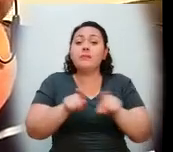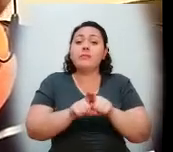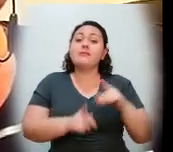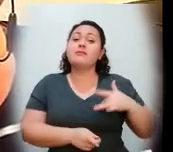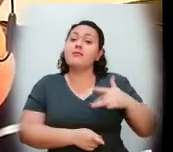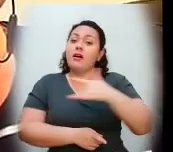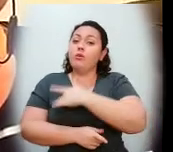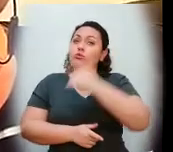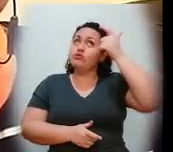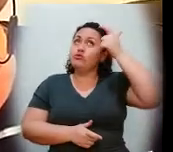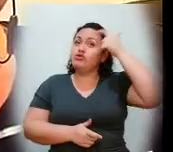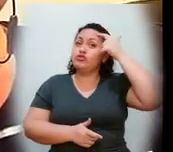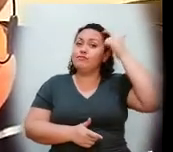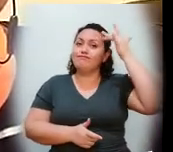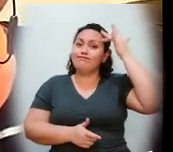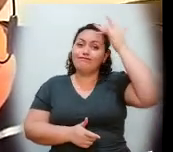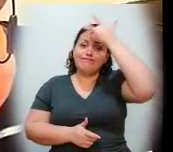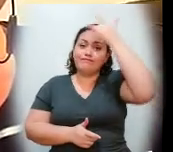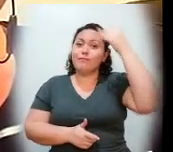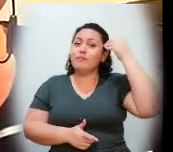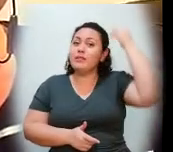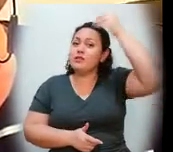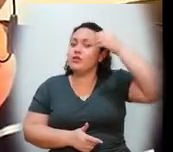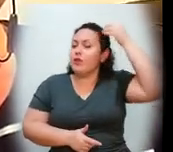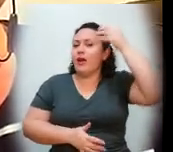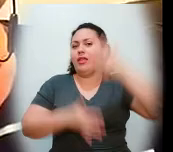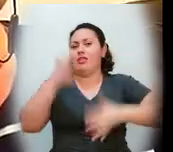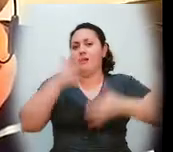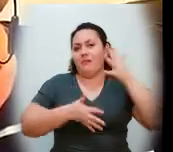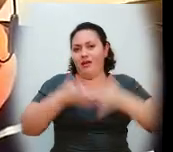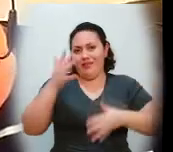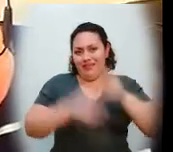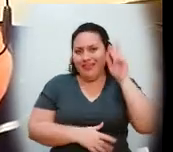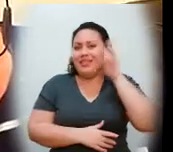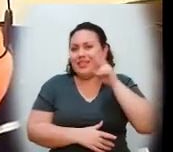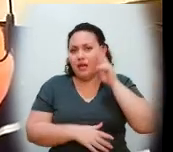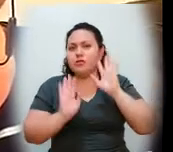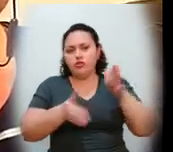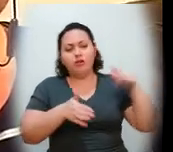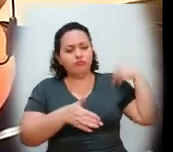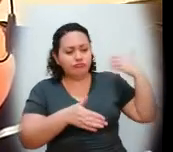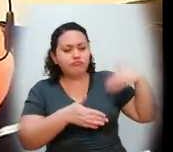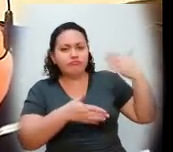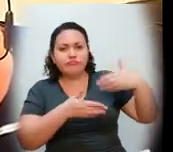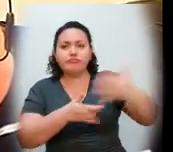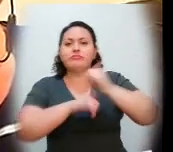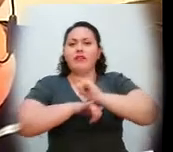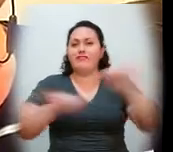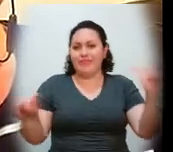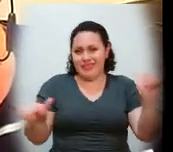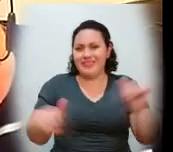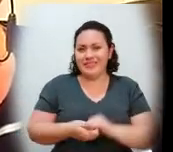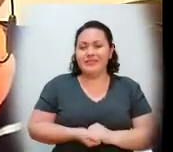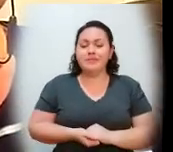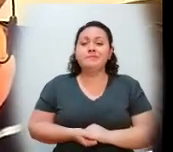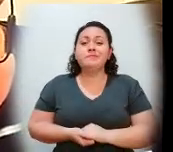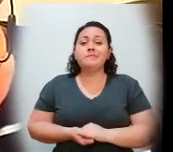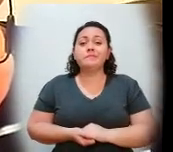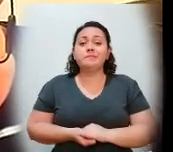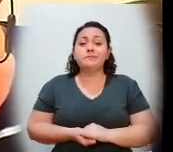na nossa saúde mental como um todo, que é uma das coisas que a gente vem já falando com vocês há mais tempo.